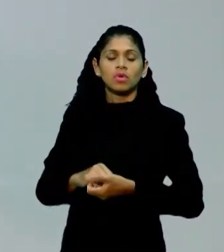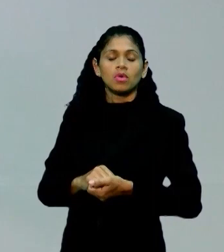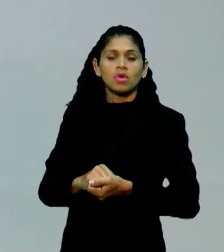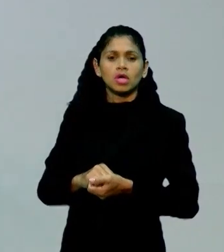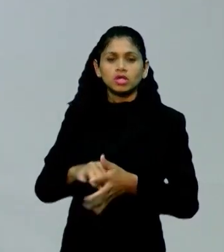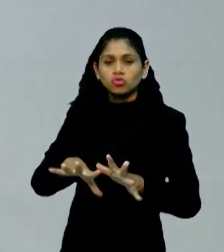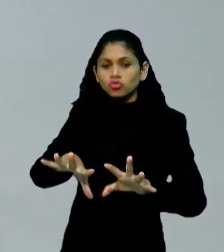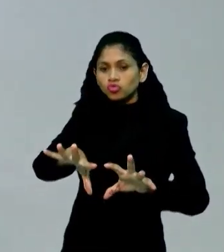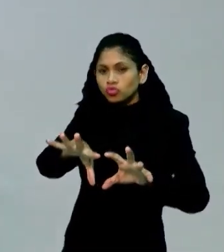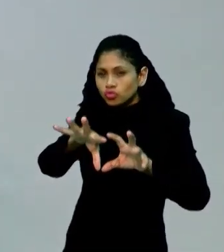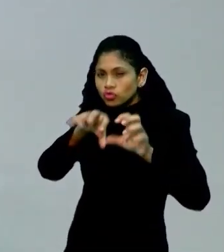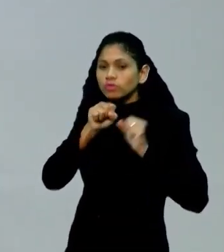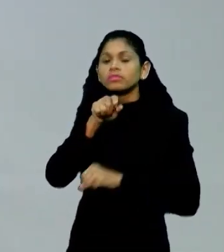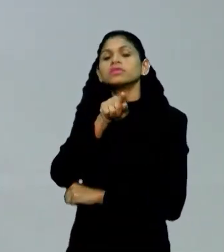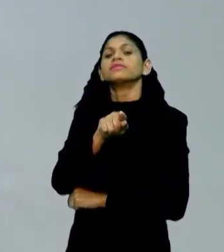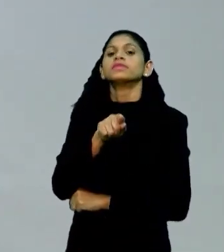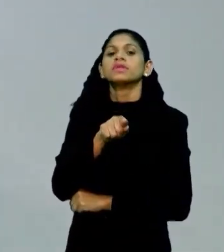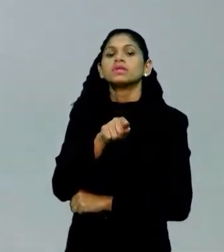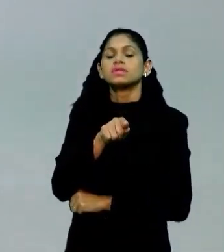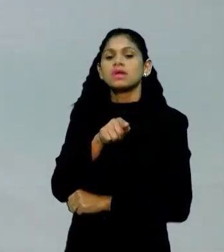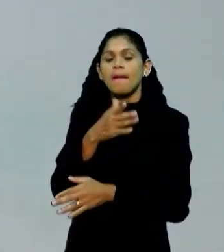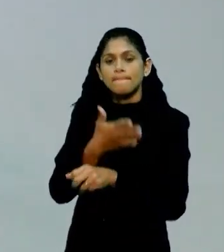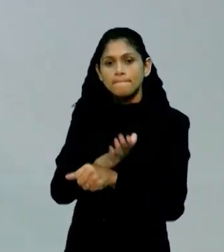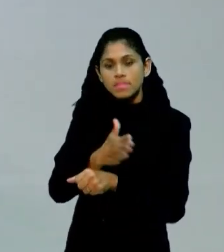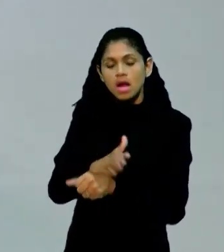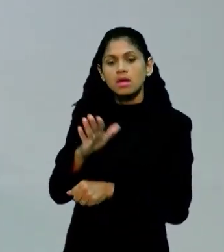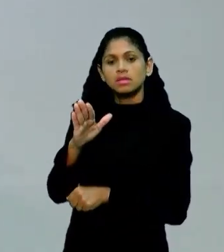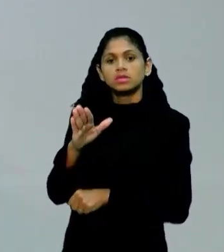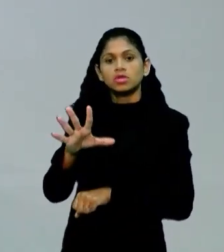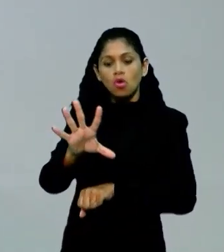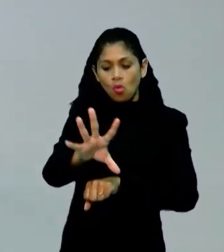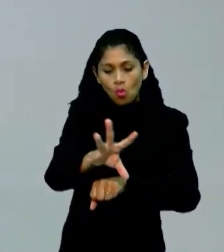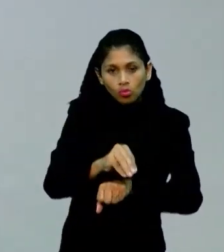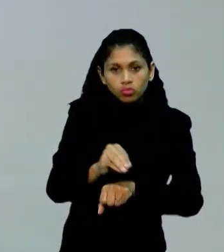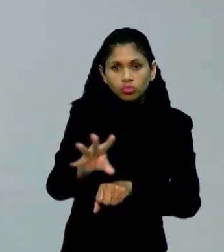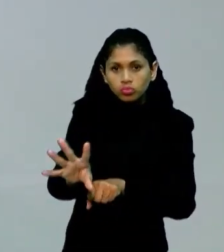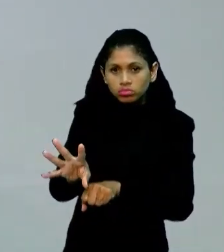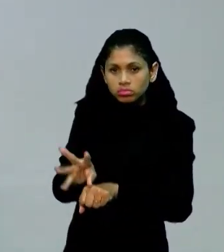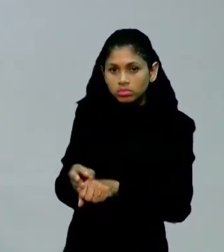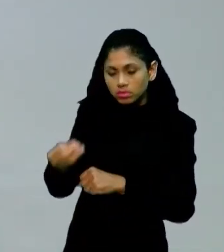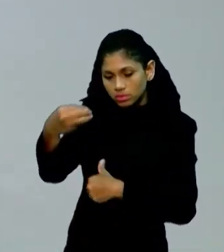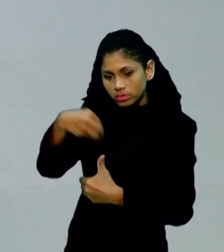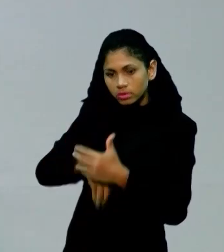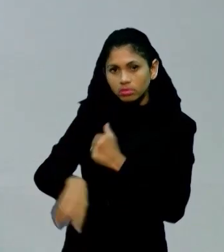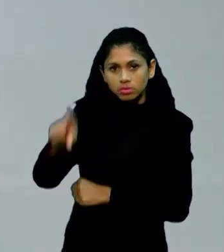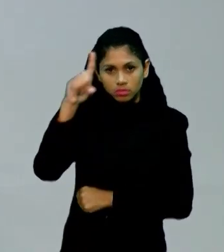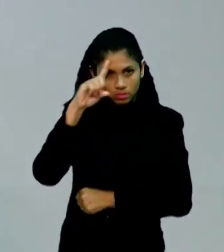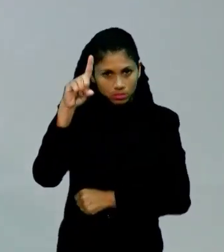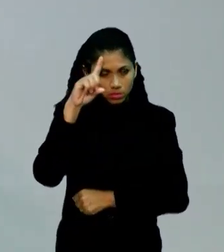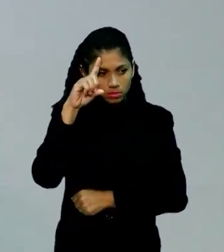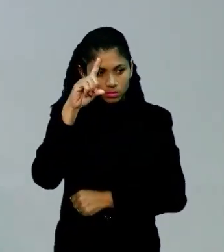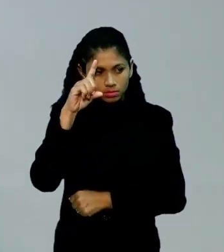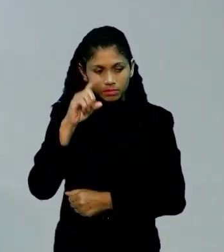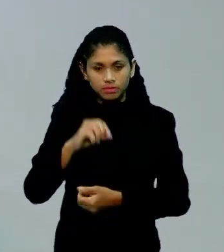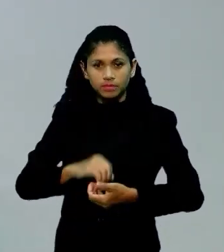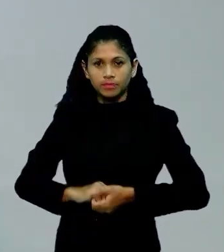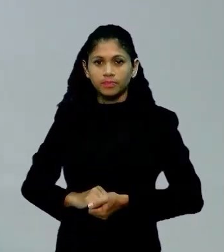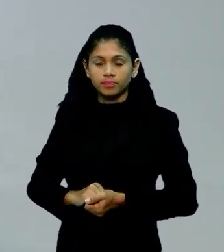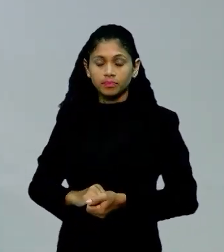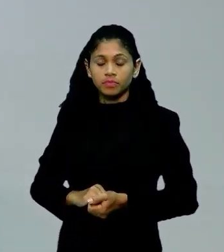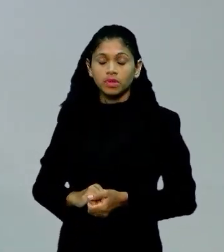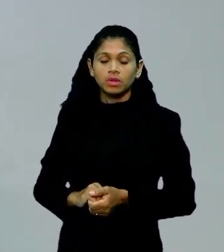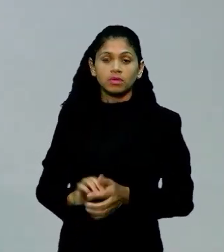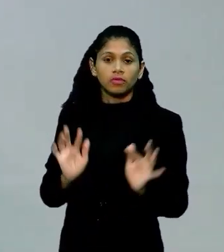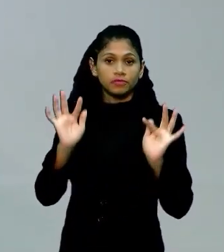você a sua prática o seu conhecimento dentro do desenvolvimento do seu dia a dia então a gente encerra por